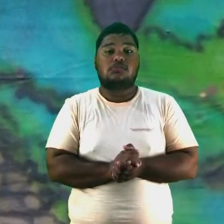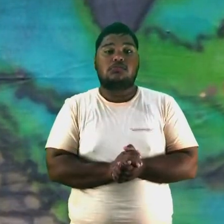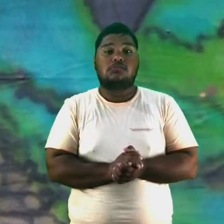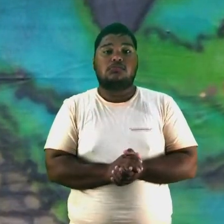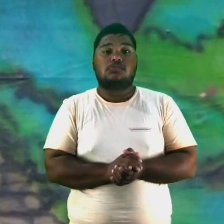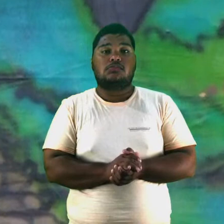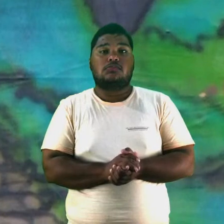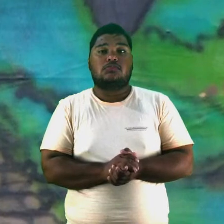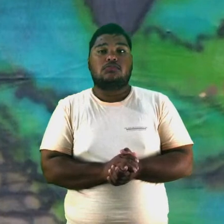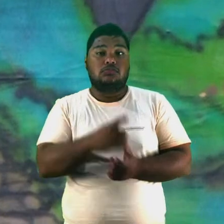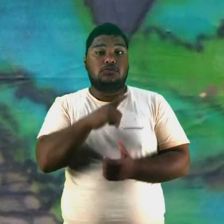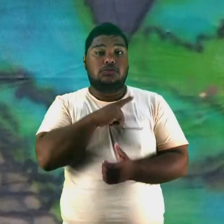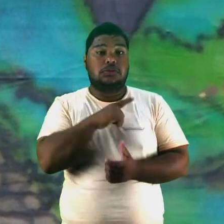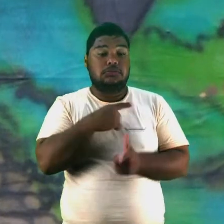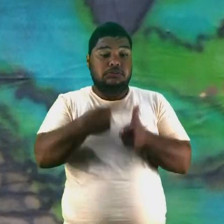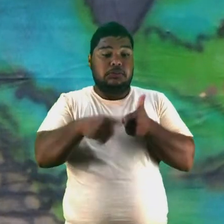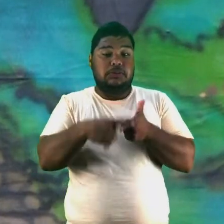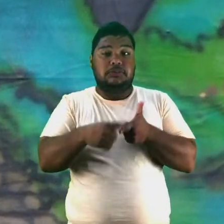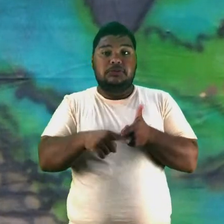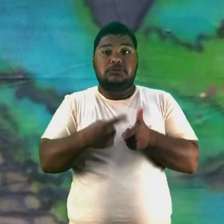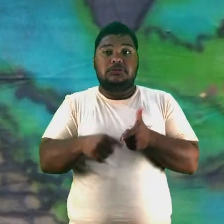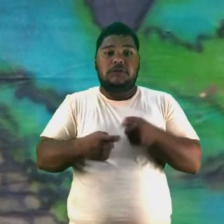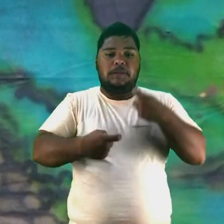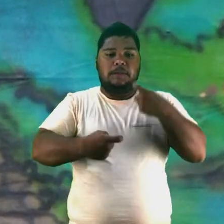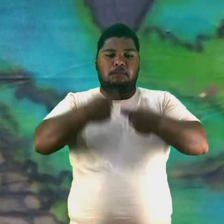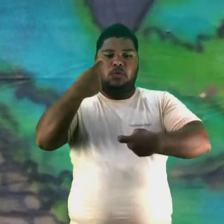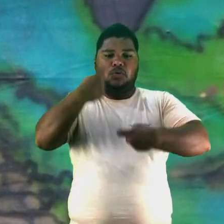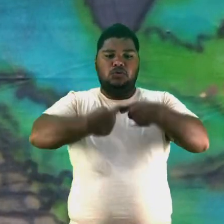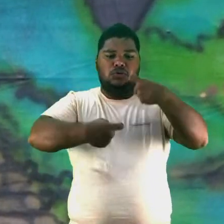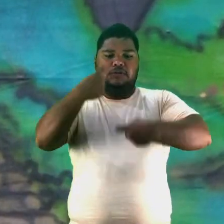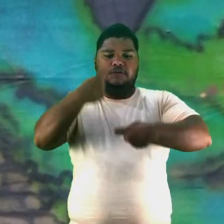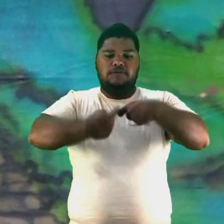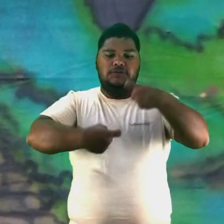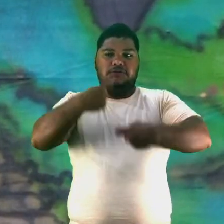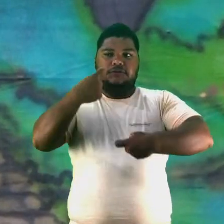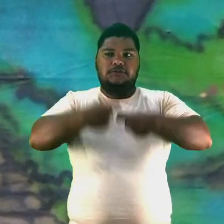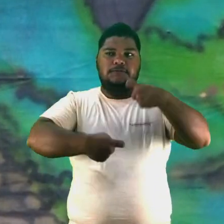Nós temos um problema sério de pornografia.